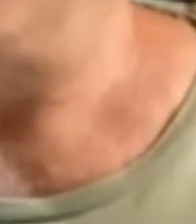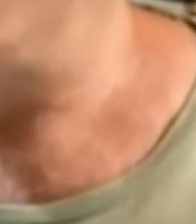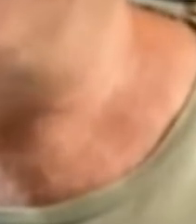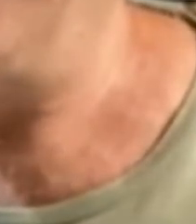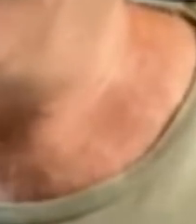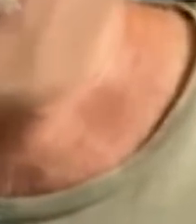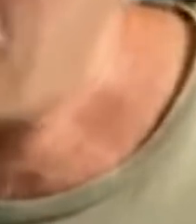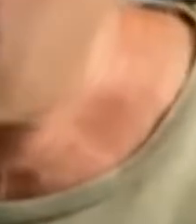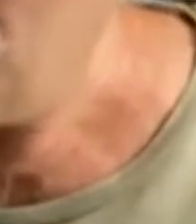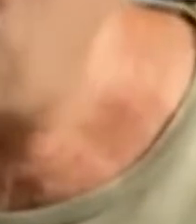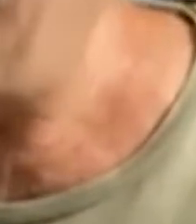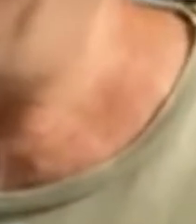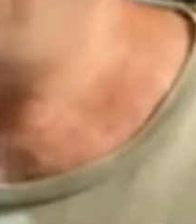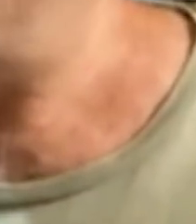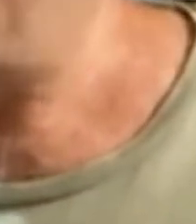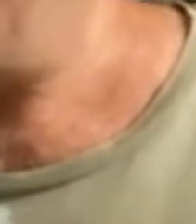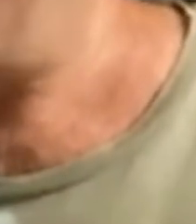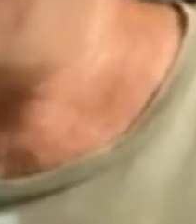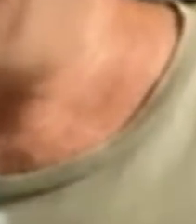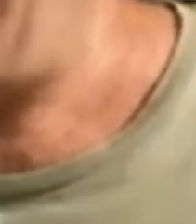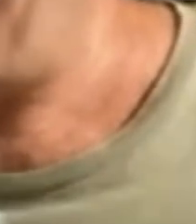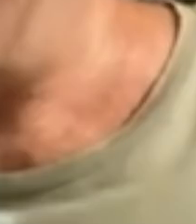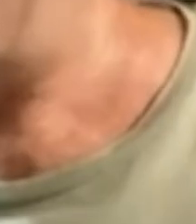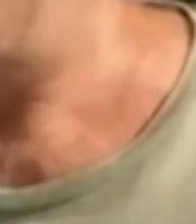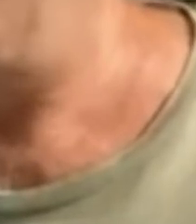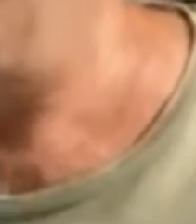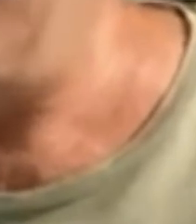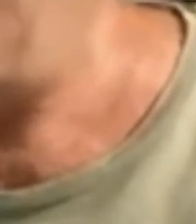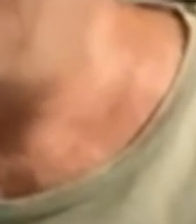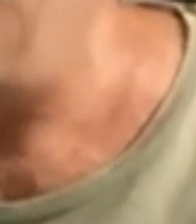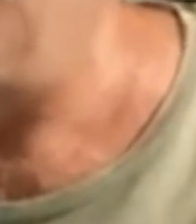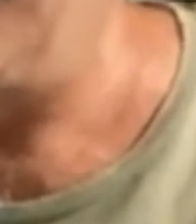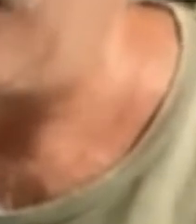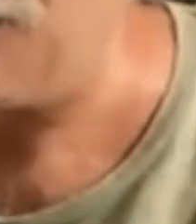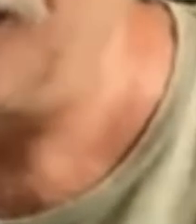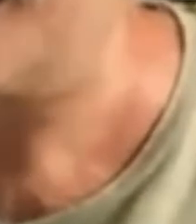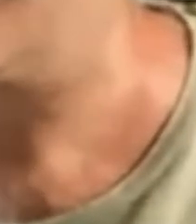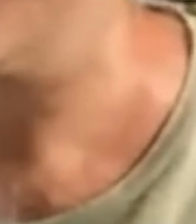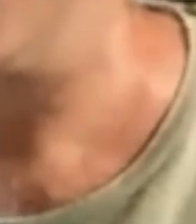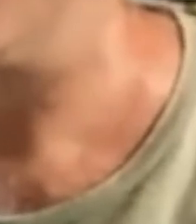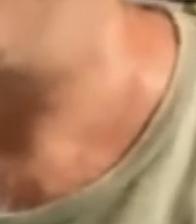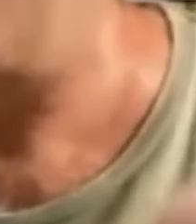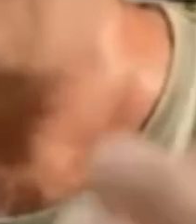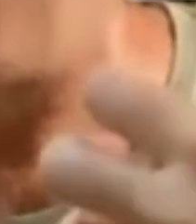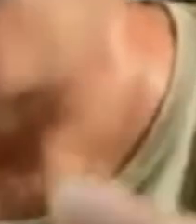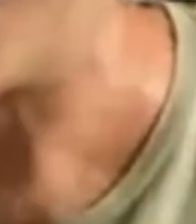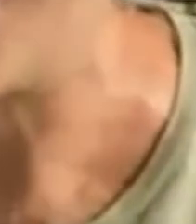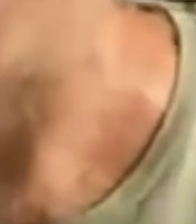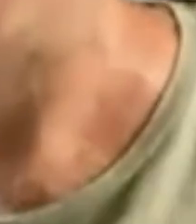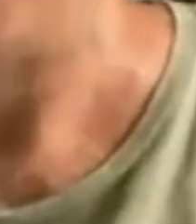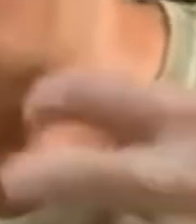né? Mas depois que o Lula ganhou, depois que a presença do Lula, do governo Lula, as políticas sociais